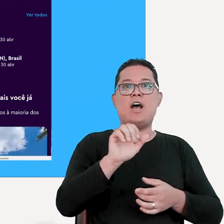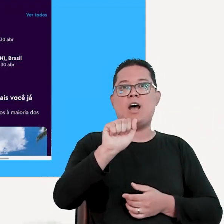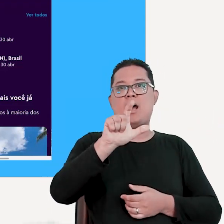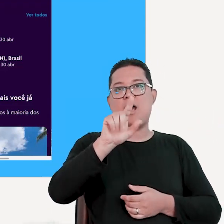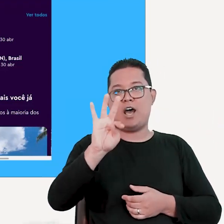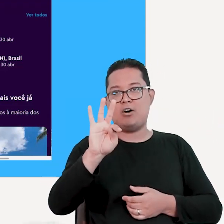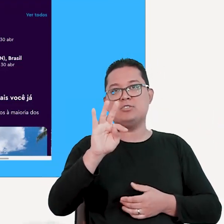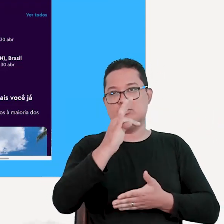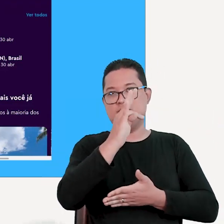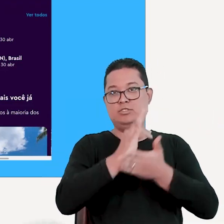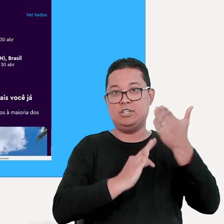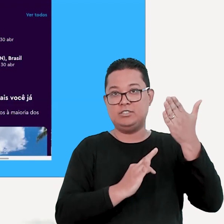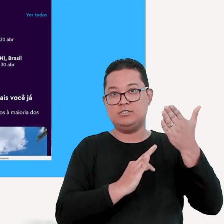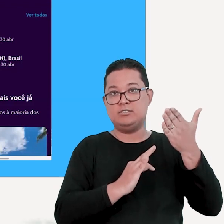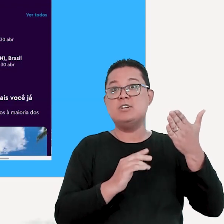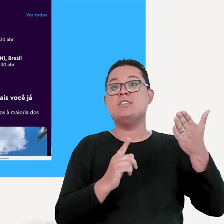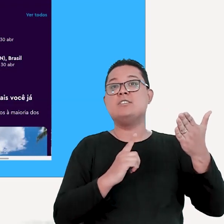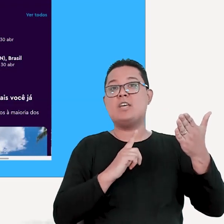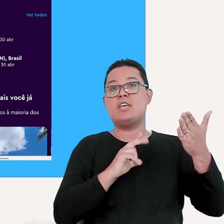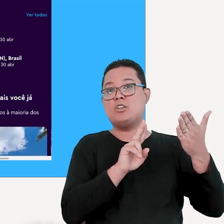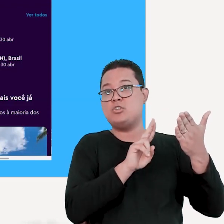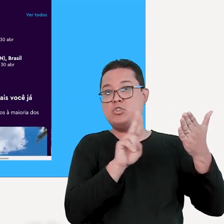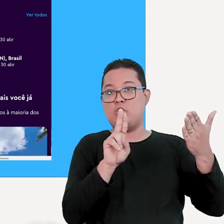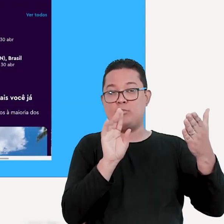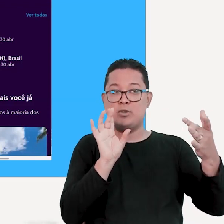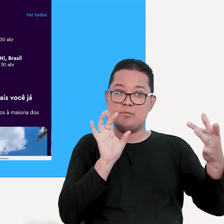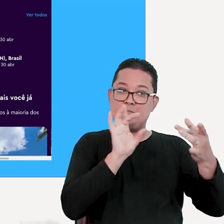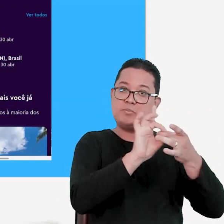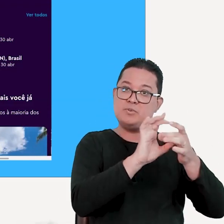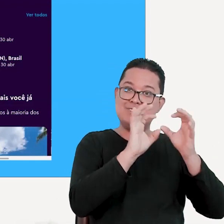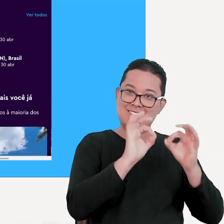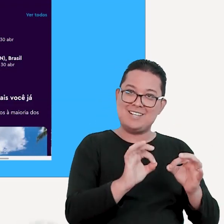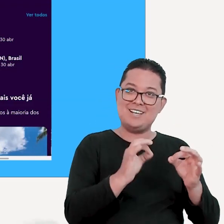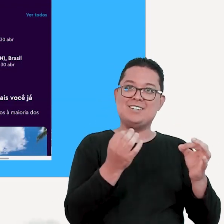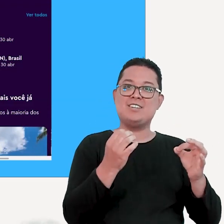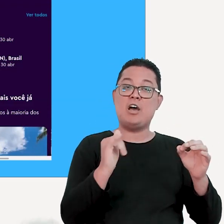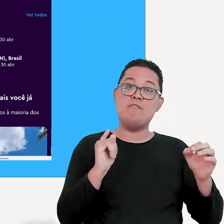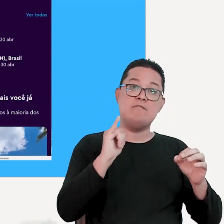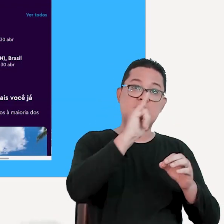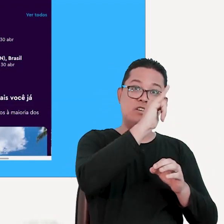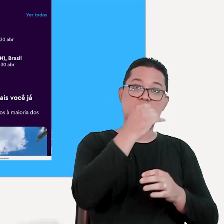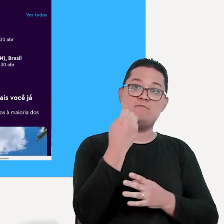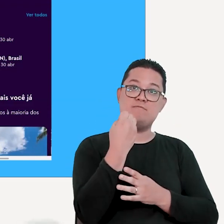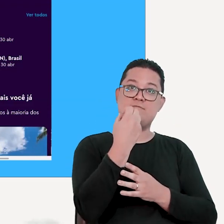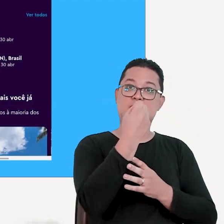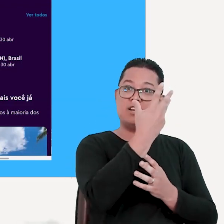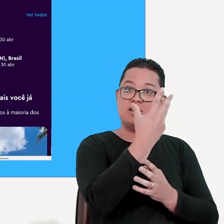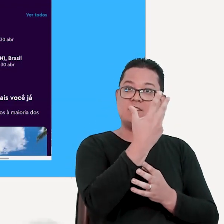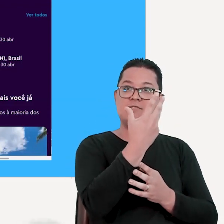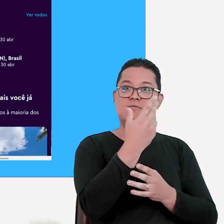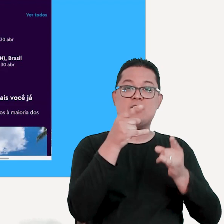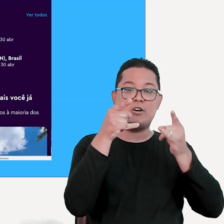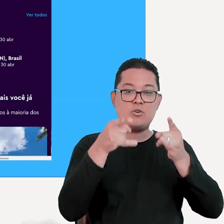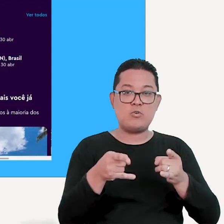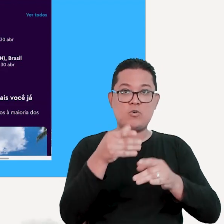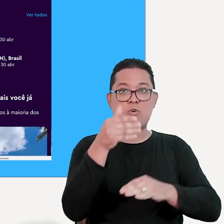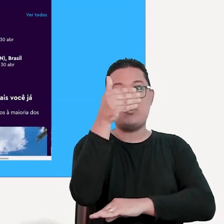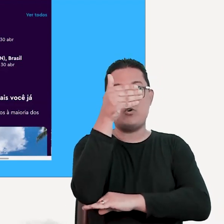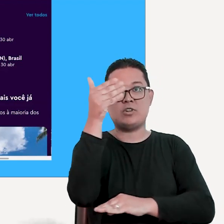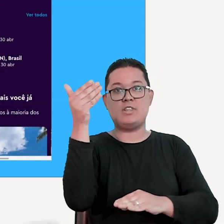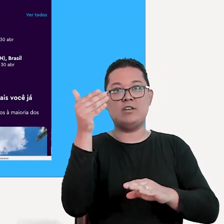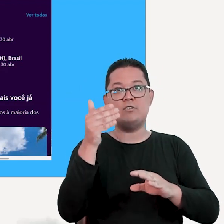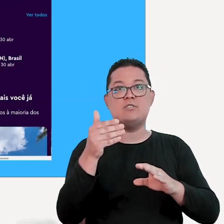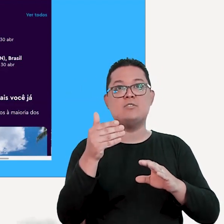nomeou esses botões para quando o software de leitor de telas passar por ali, ele ler, pesquisar passagens